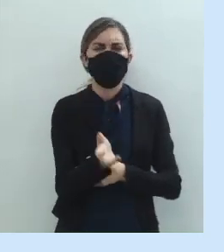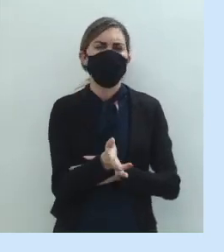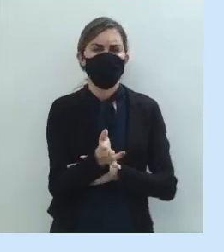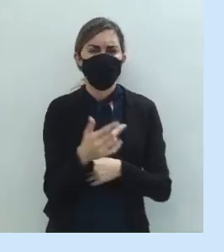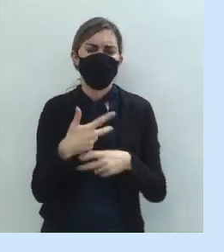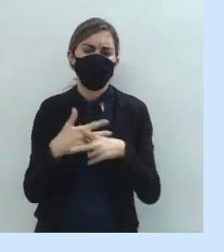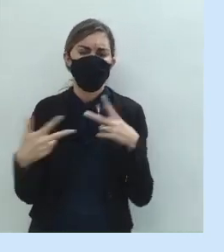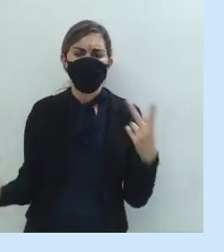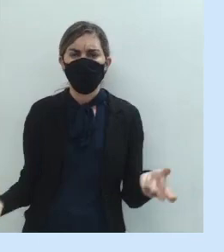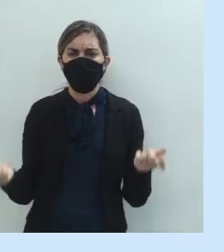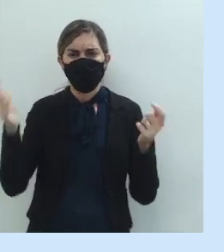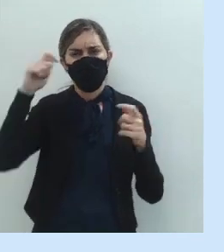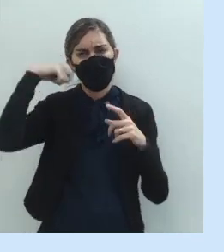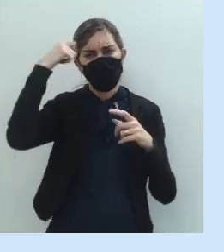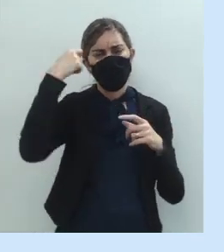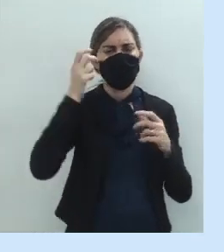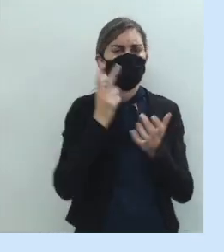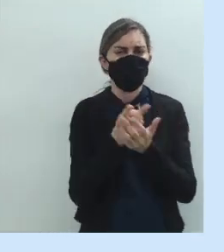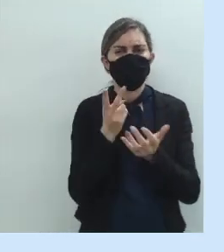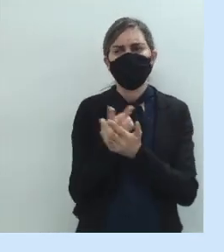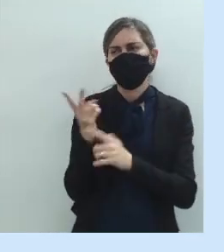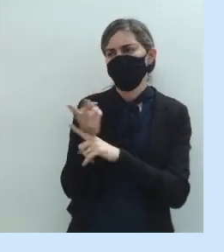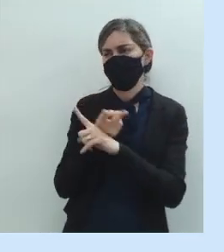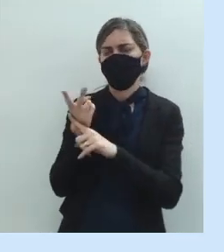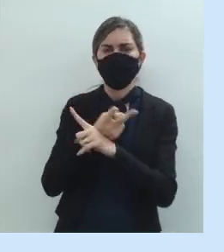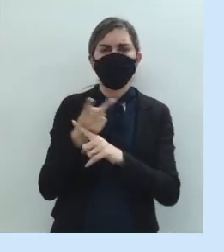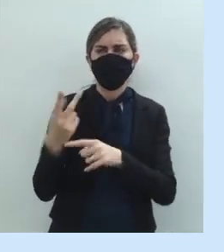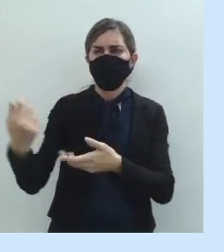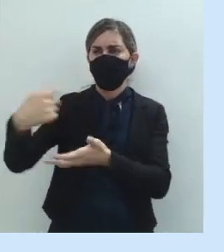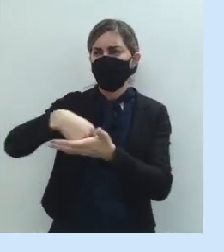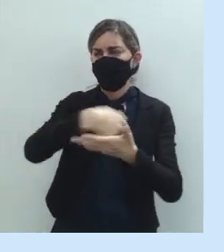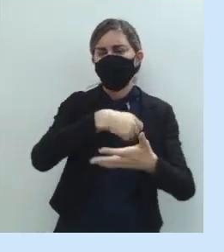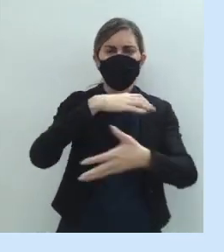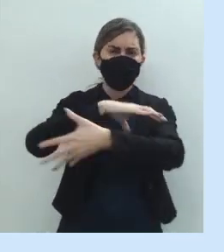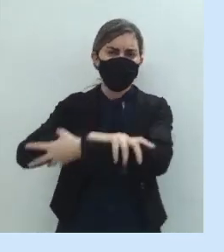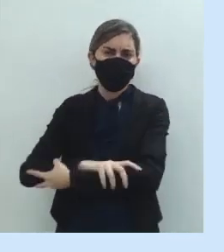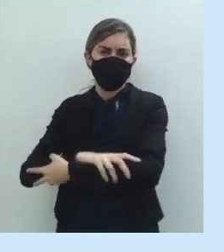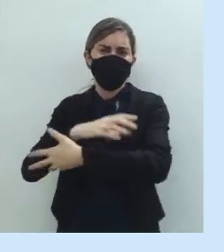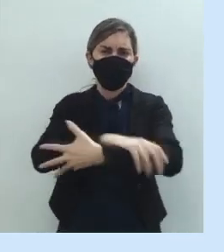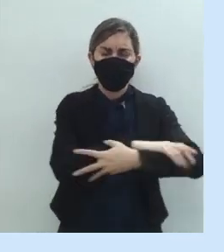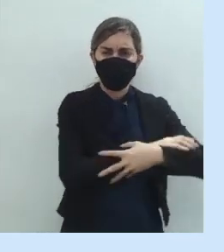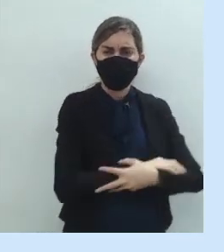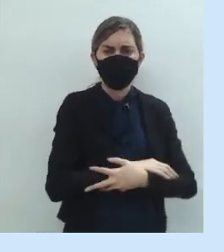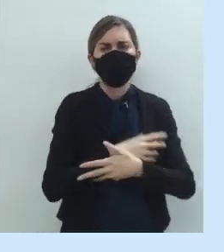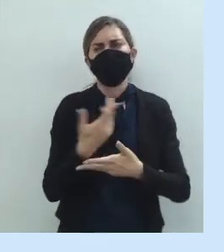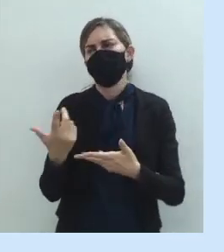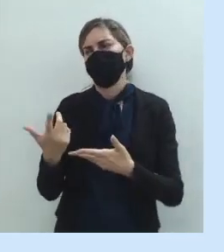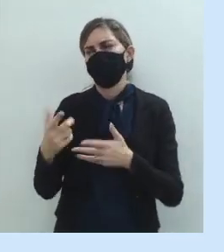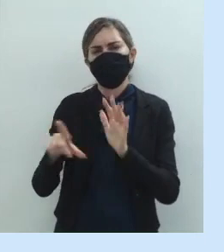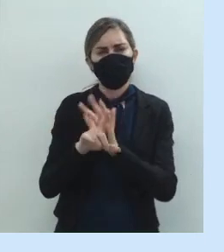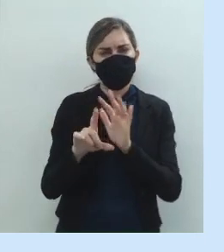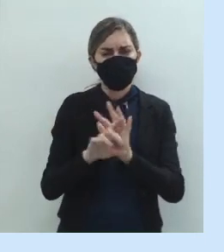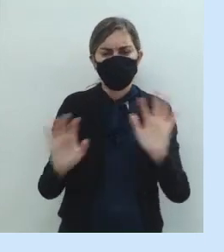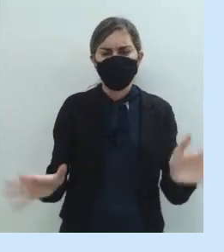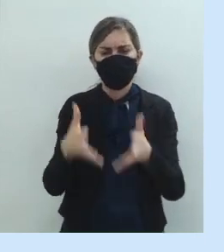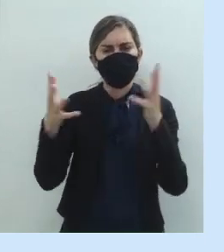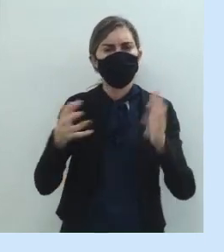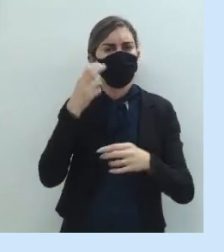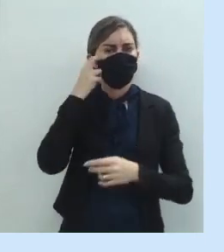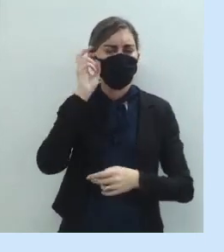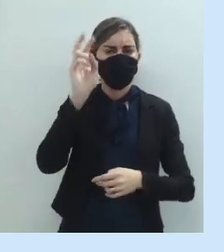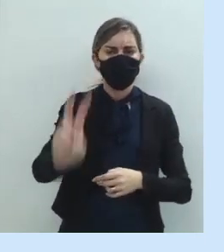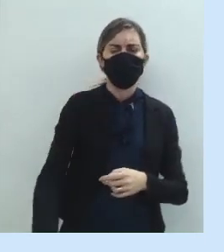algo que os artistas estão sempre buscando patrocínios, alternativas como as leis de incentivo à